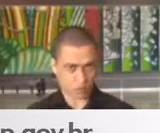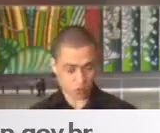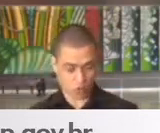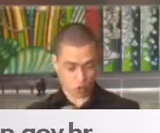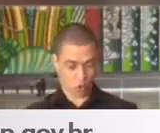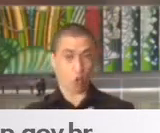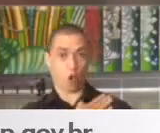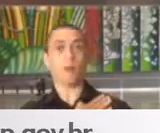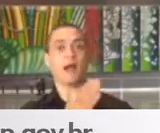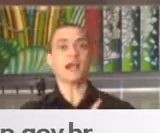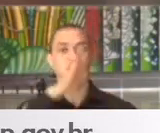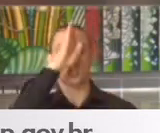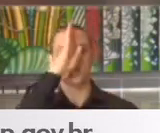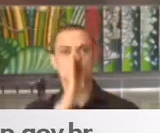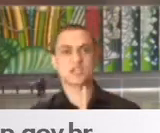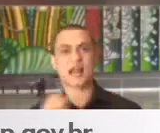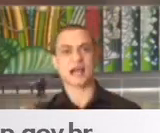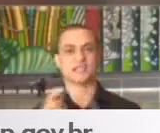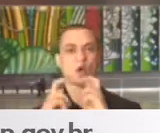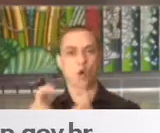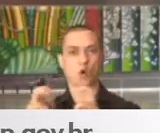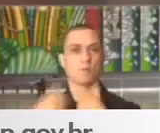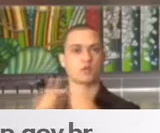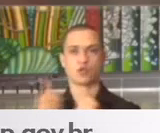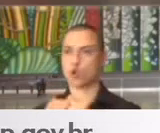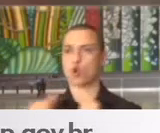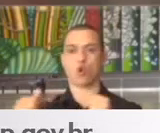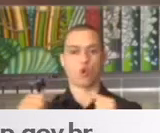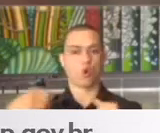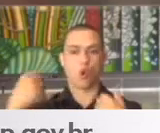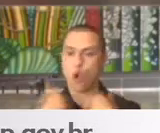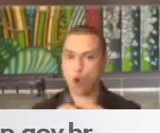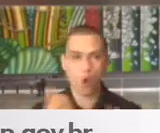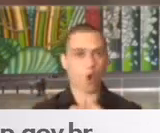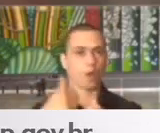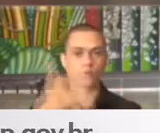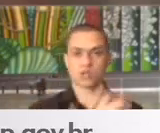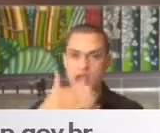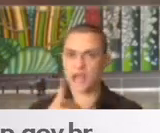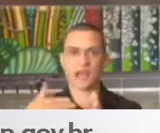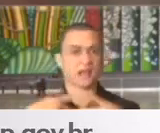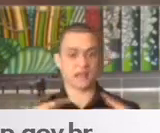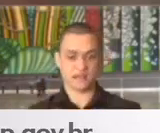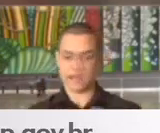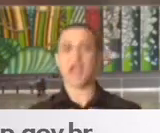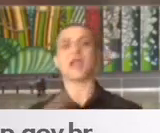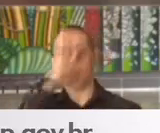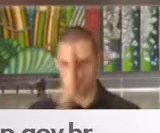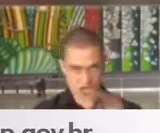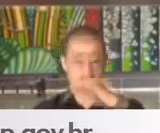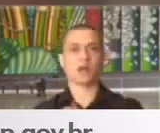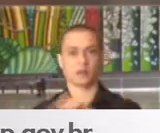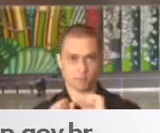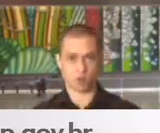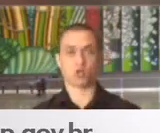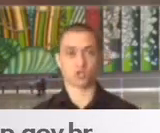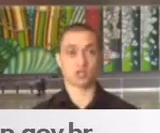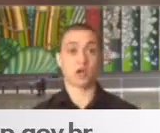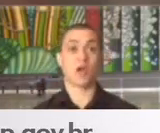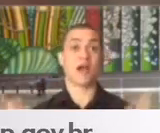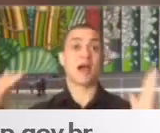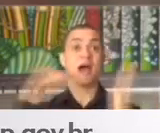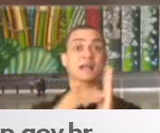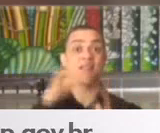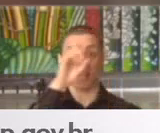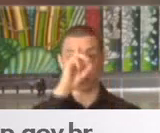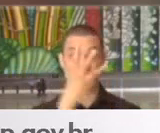acesso gratuito ao sistema de transporte, seja em pneus, trens ou metrô. Portanto, até 30 de